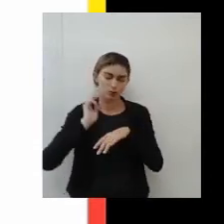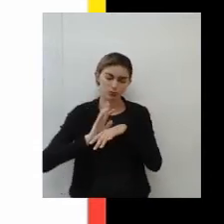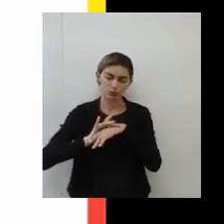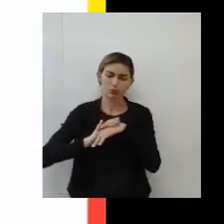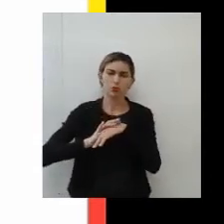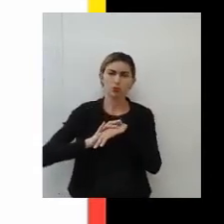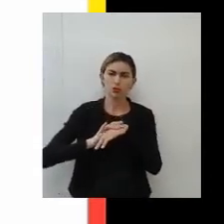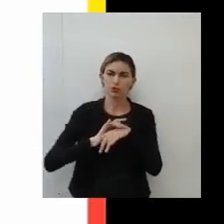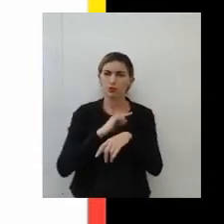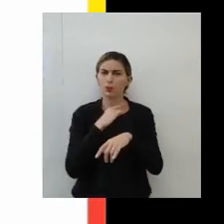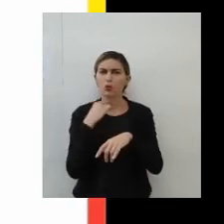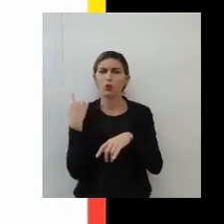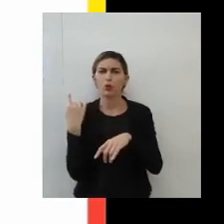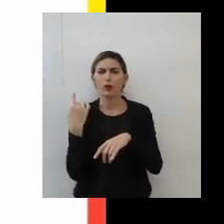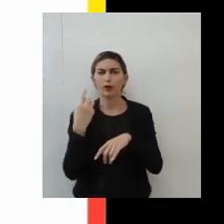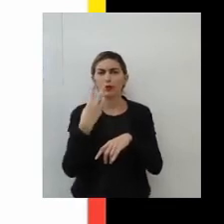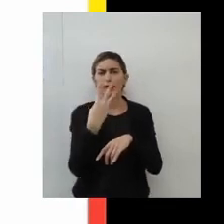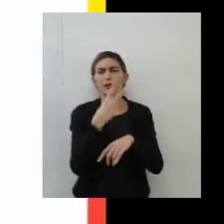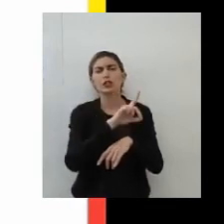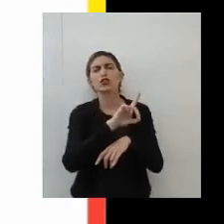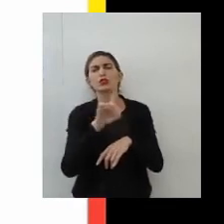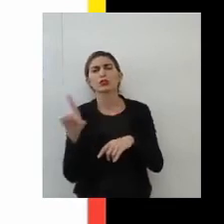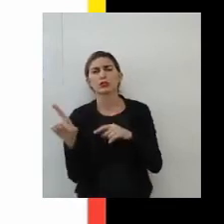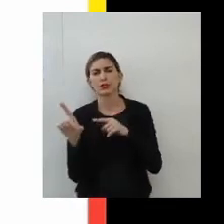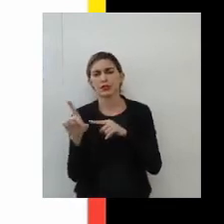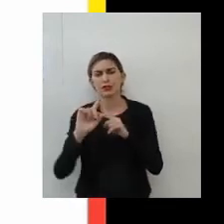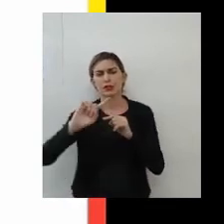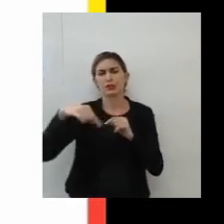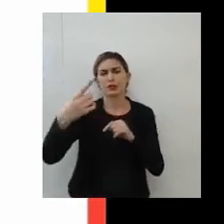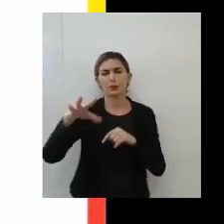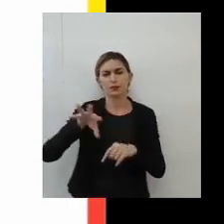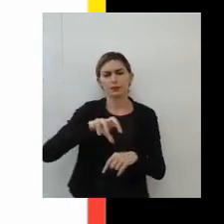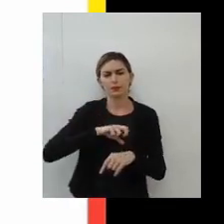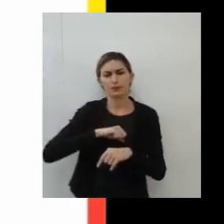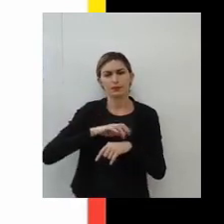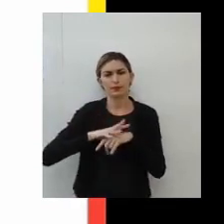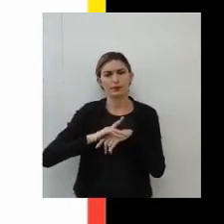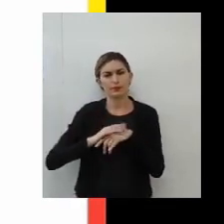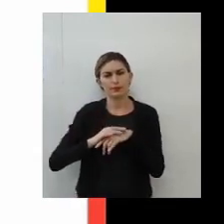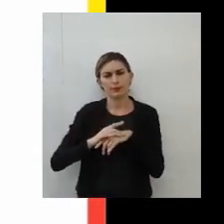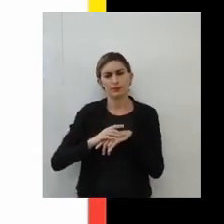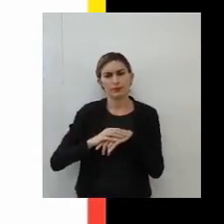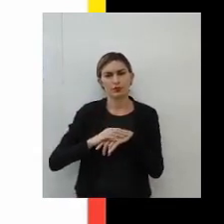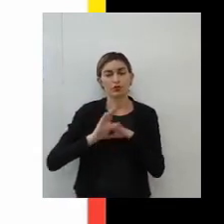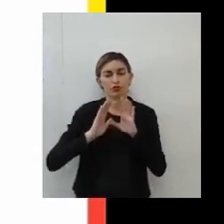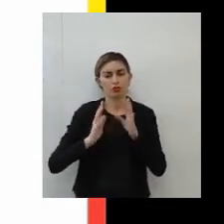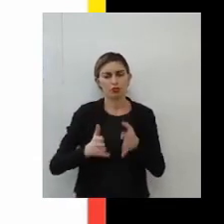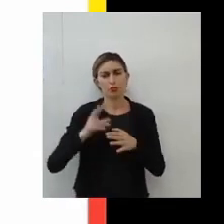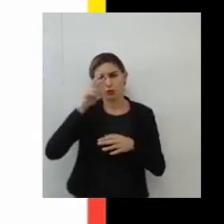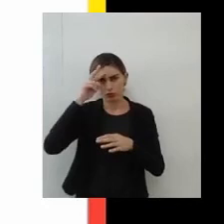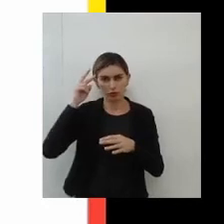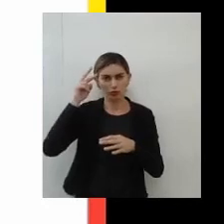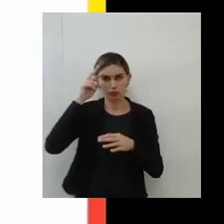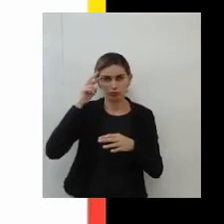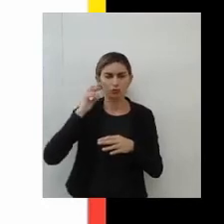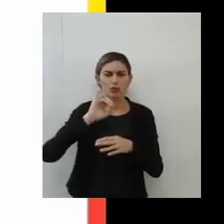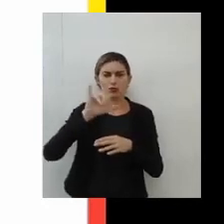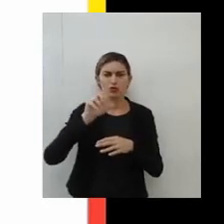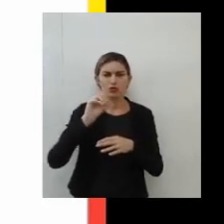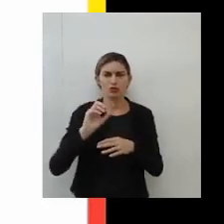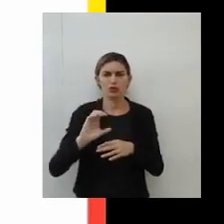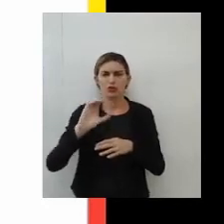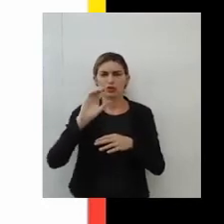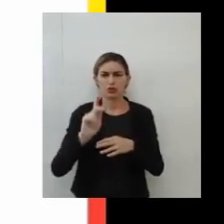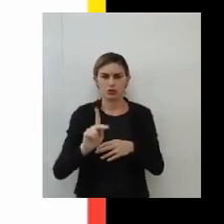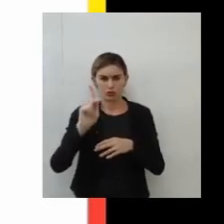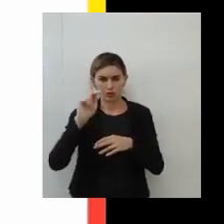doente falecia em até 3 dias depois de contrair a doença. Já o historiador Jacques Le Goff,